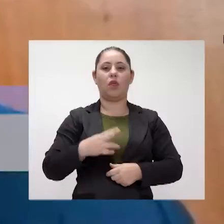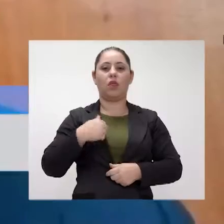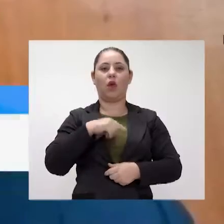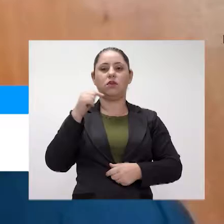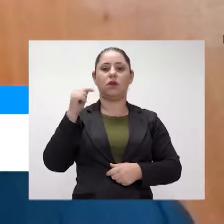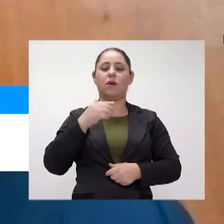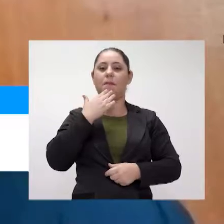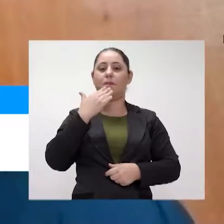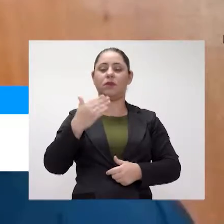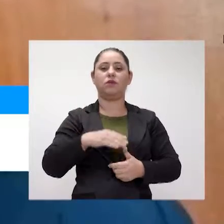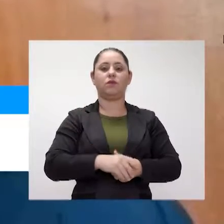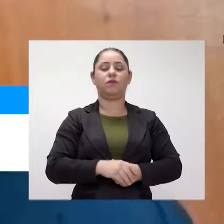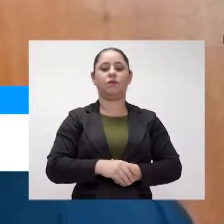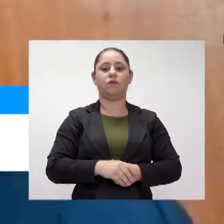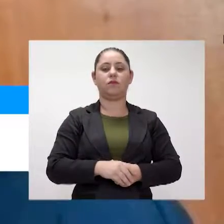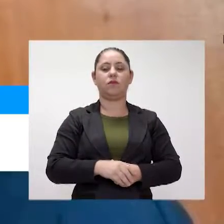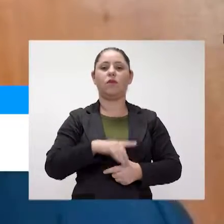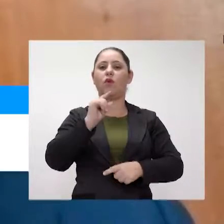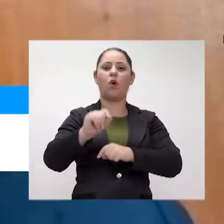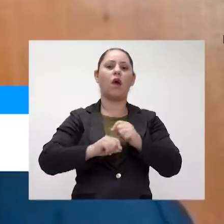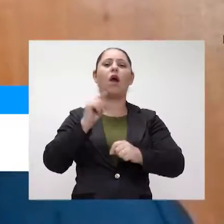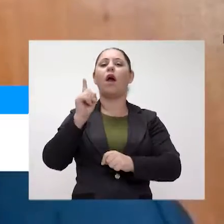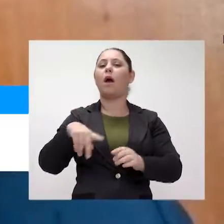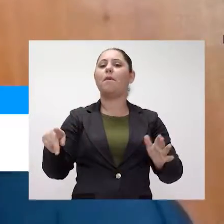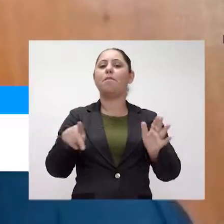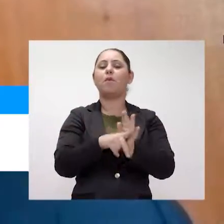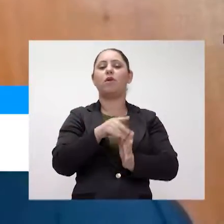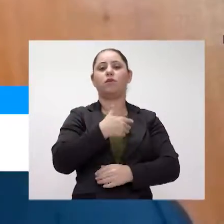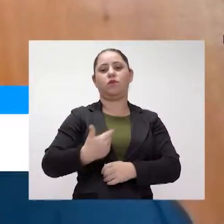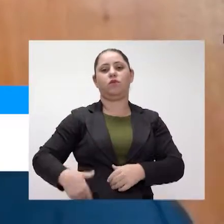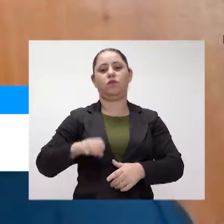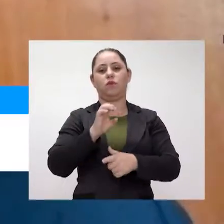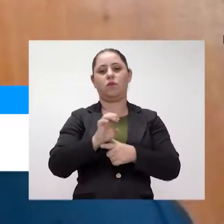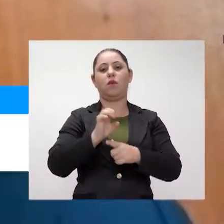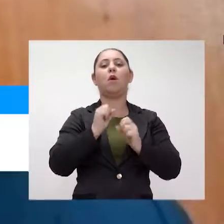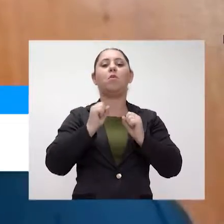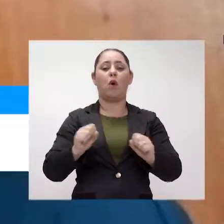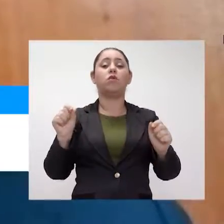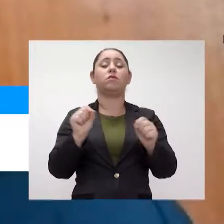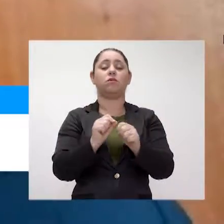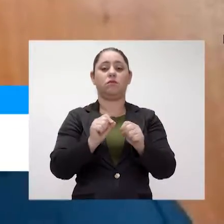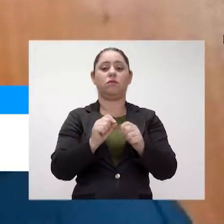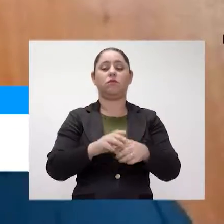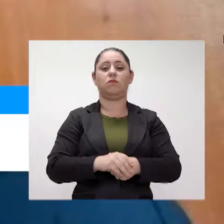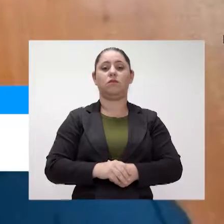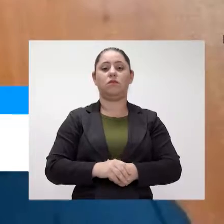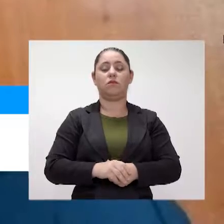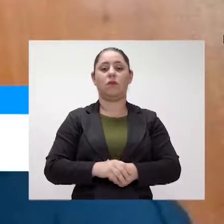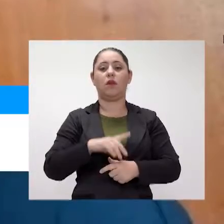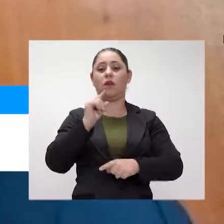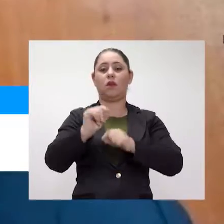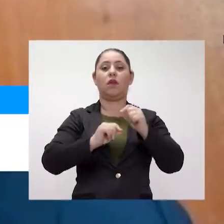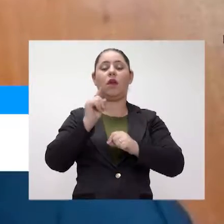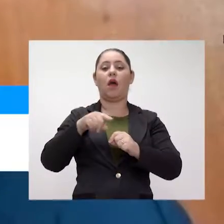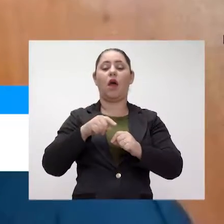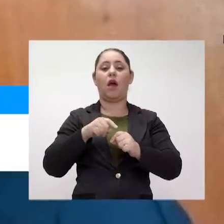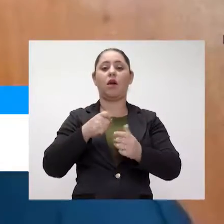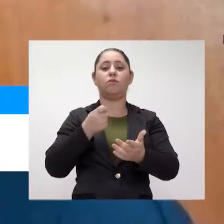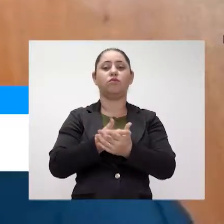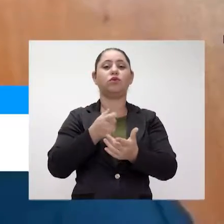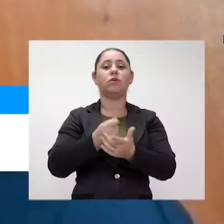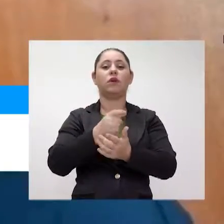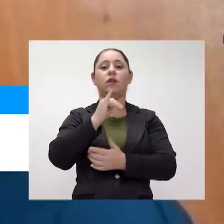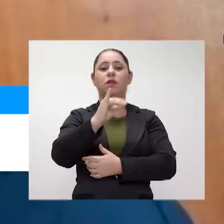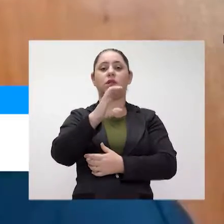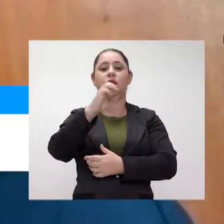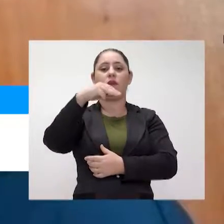vermelha. Nós estamos aqui reivindicando uma coisa que é de competência do governo do estado, que é possível de ser feita, que a